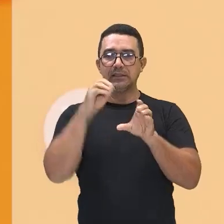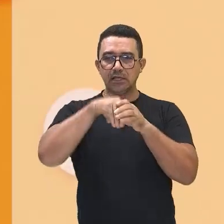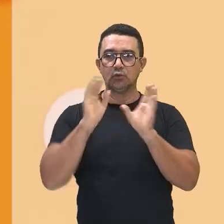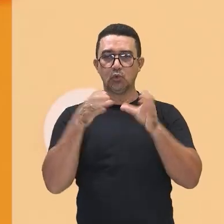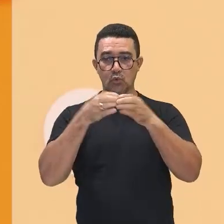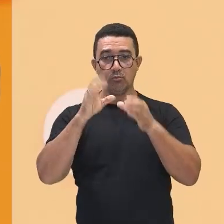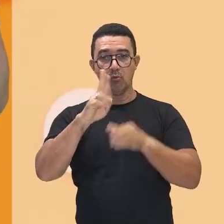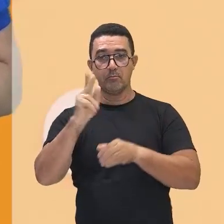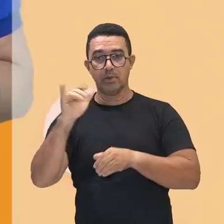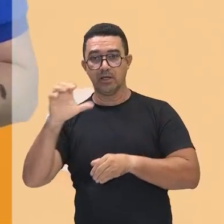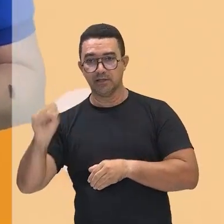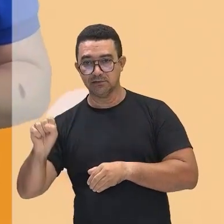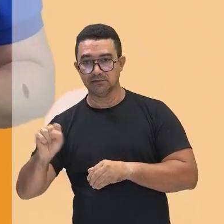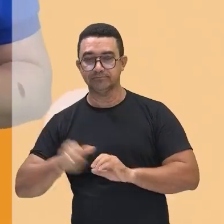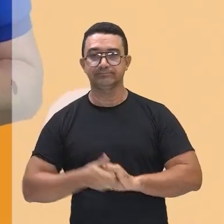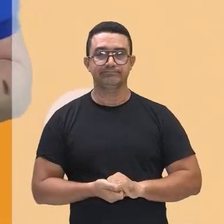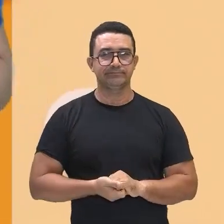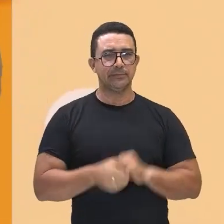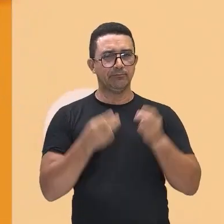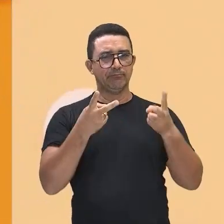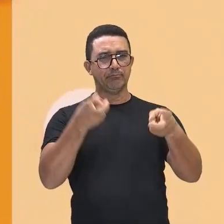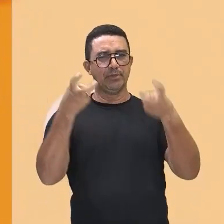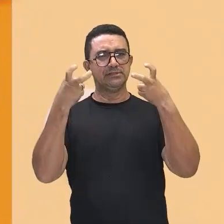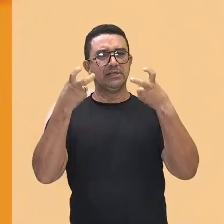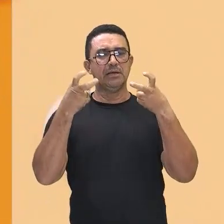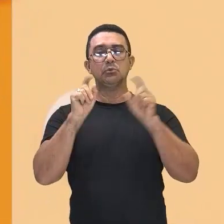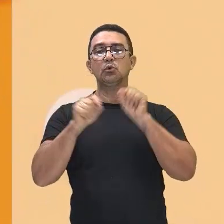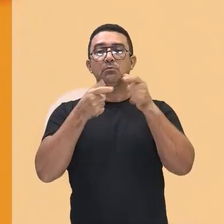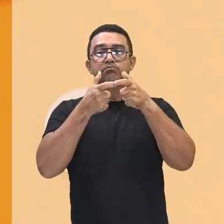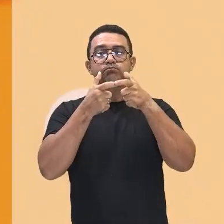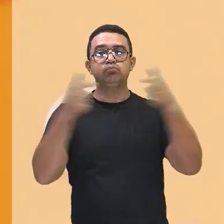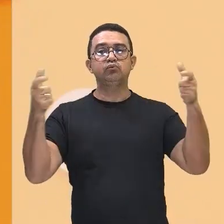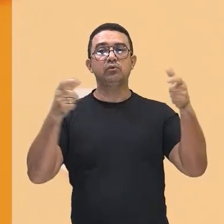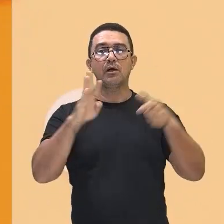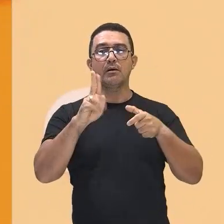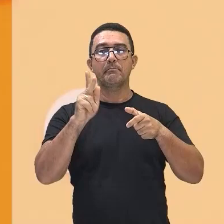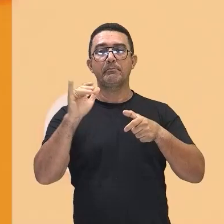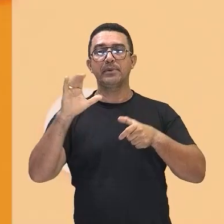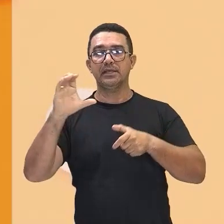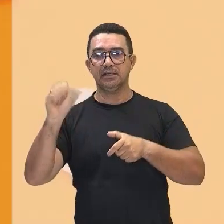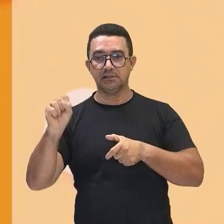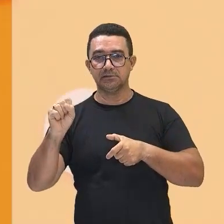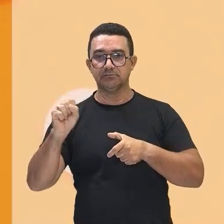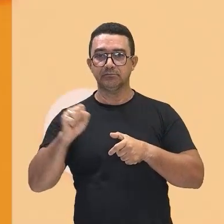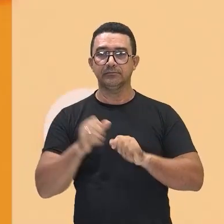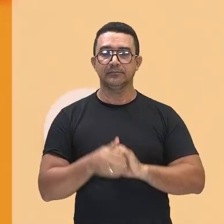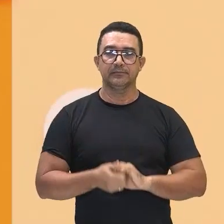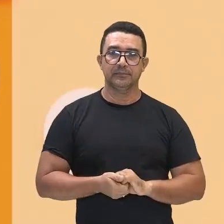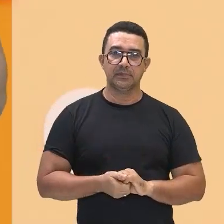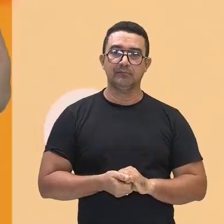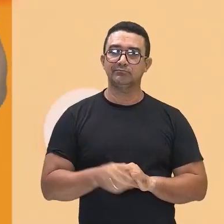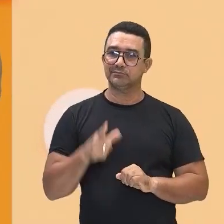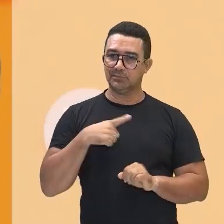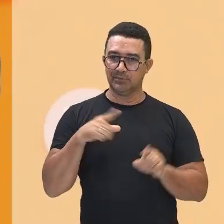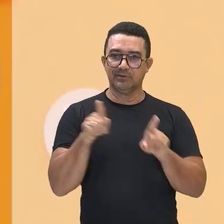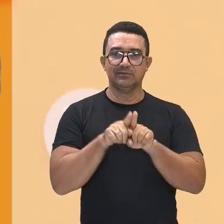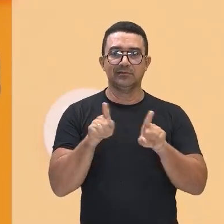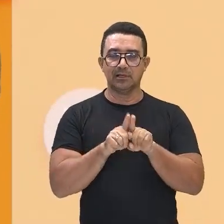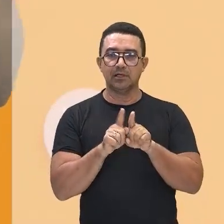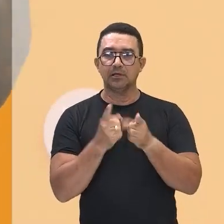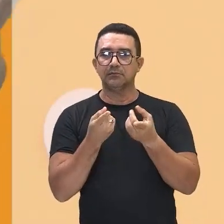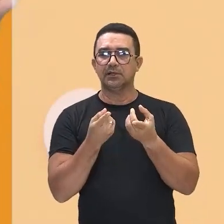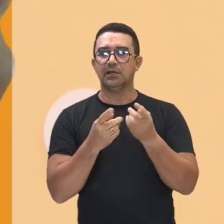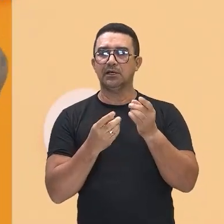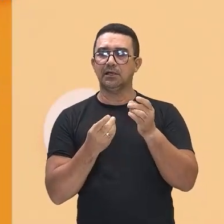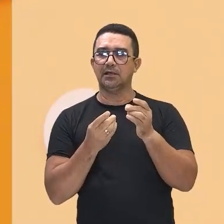observar agora, né, que o BRICS ele vai expandir, tá? As suas fileiras com a adesão de alguns